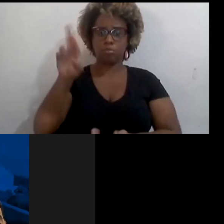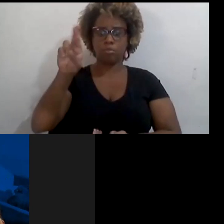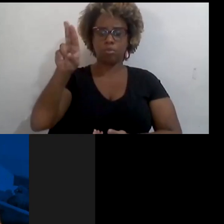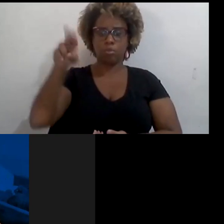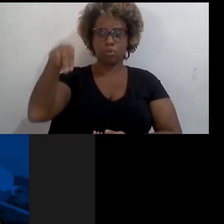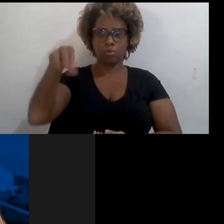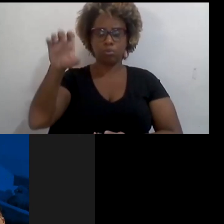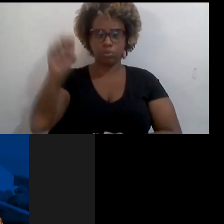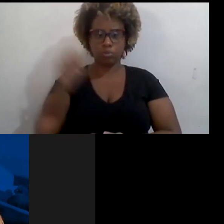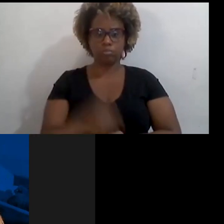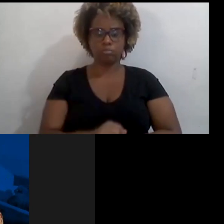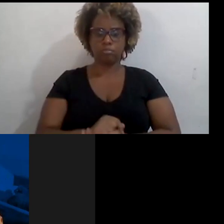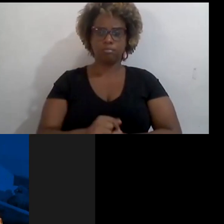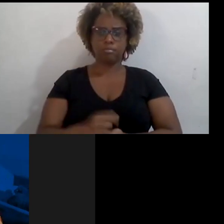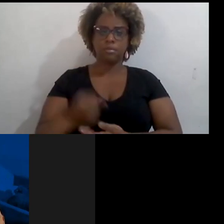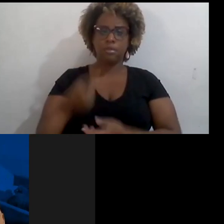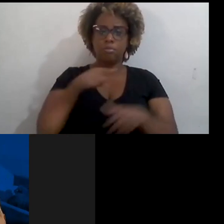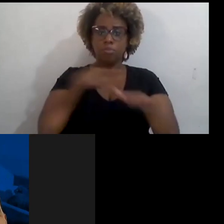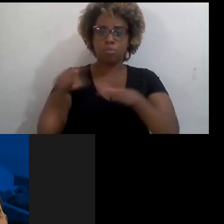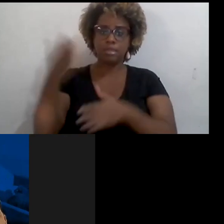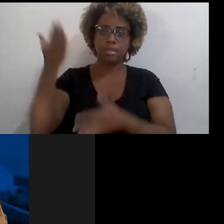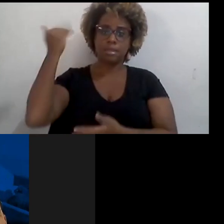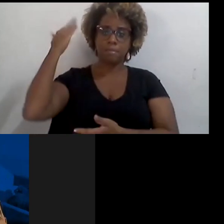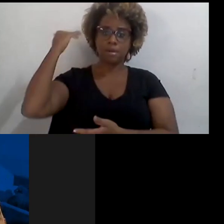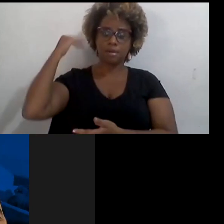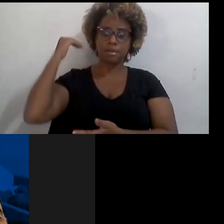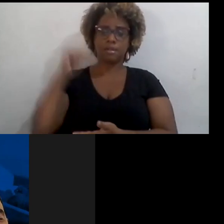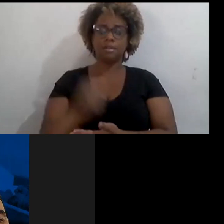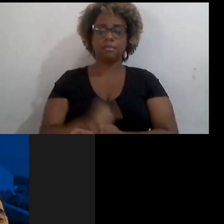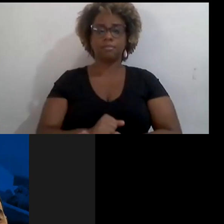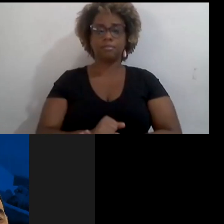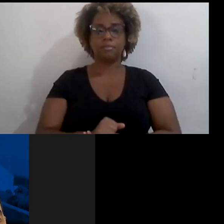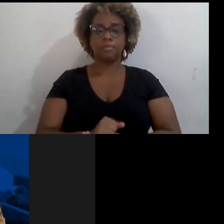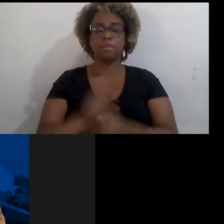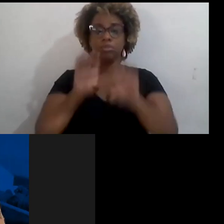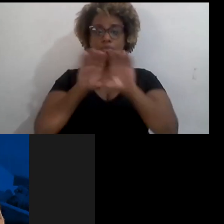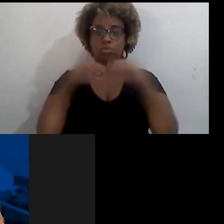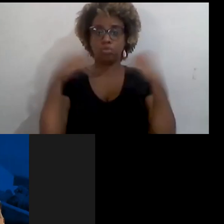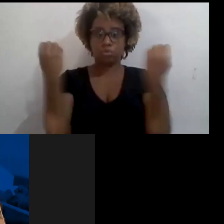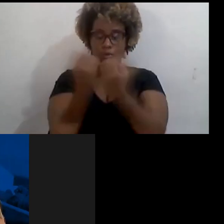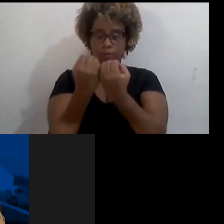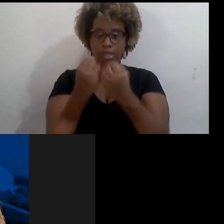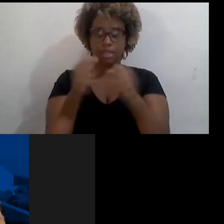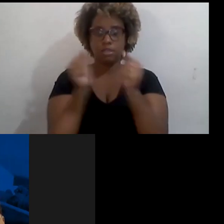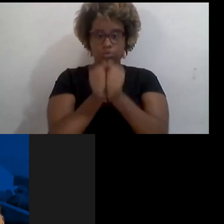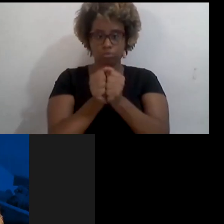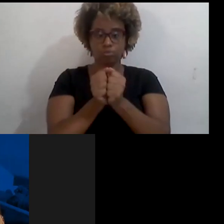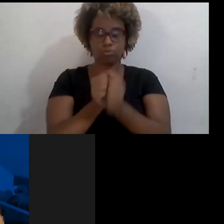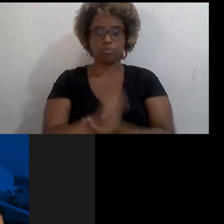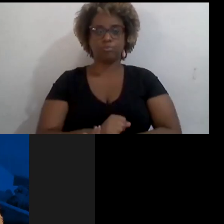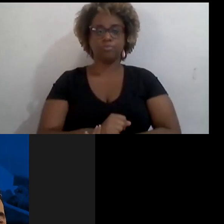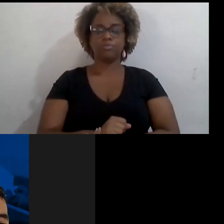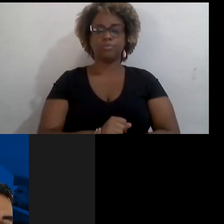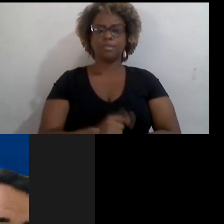presentes há uma semana e meia atrás, na Conferência Institucional de Cultura da OAB da Bahia. E foi